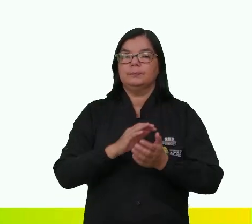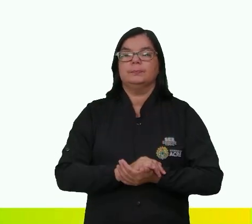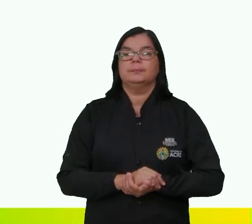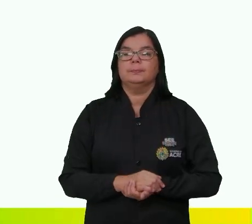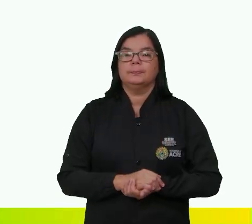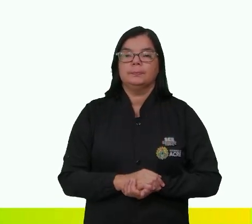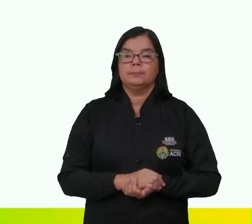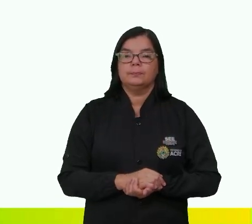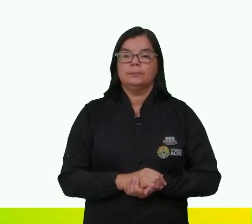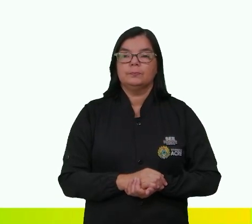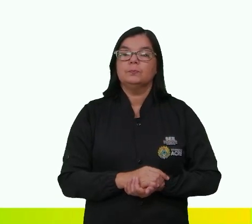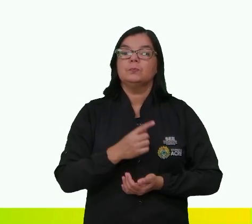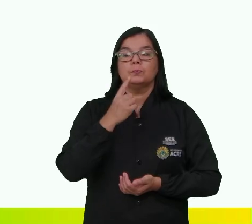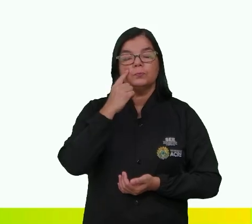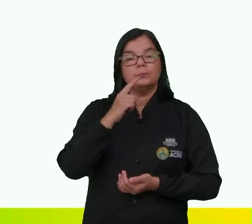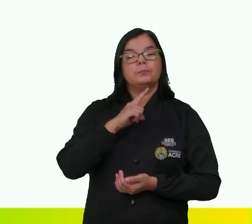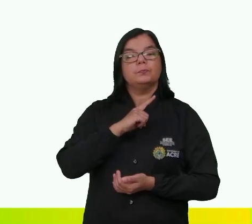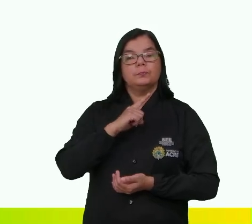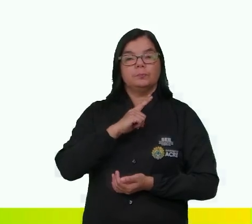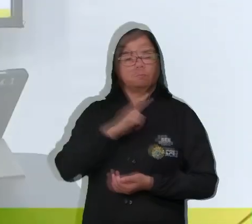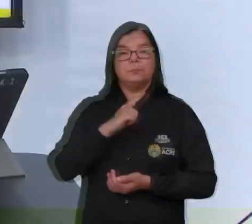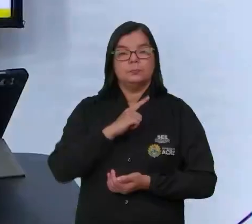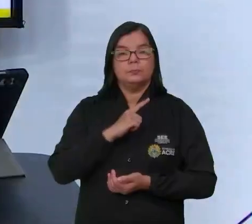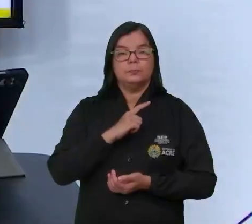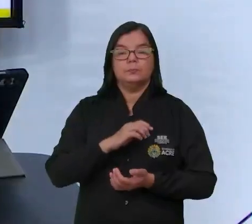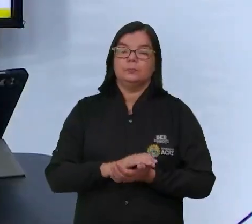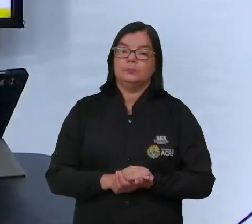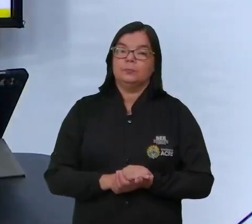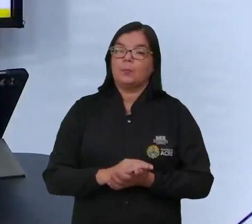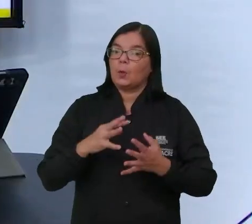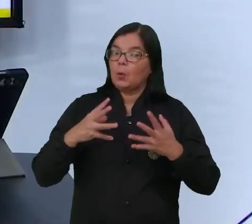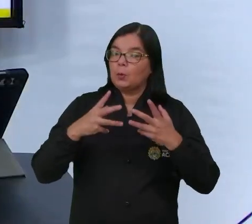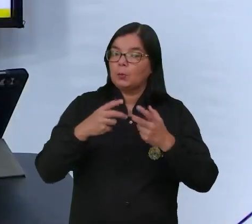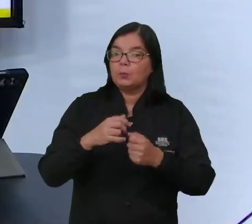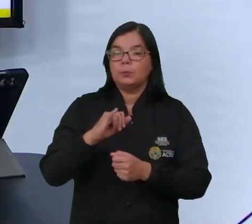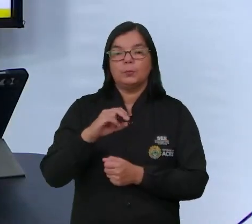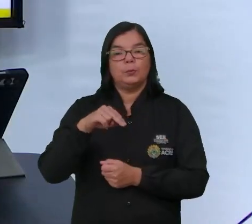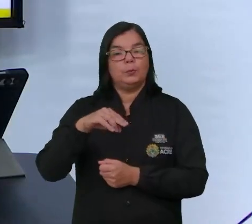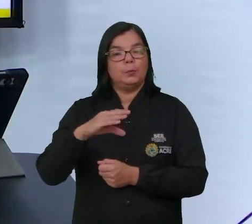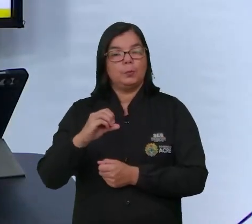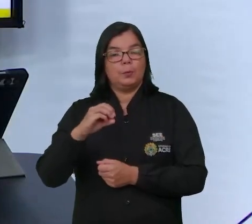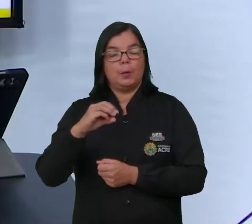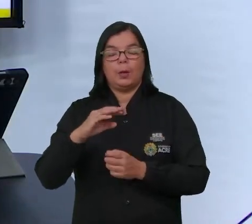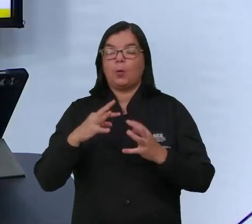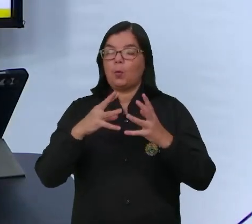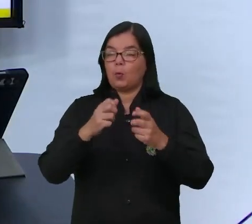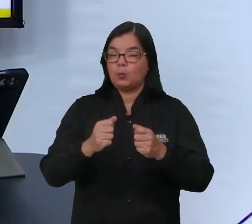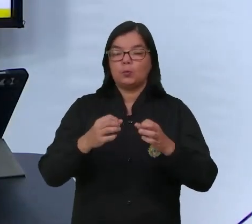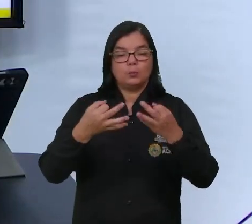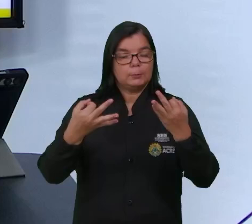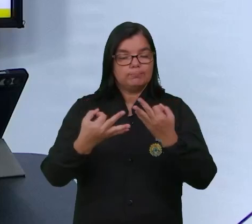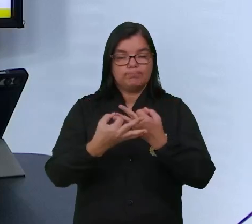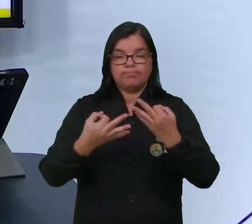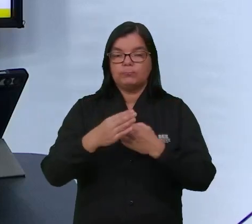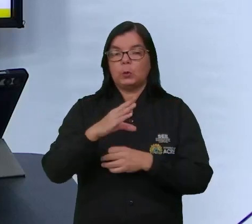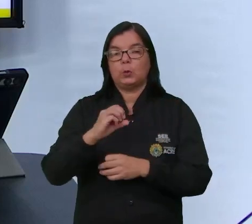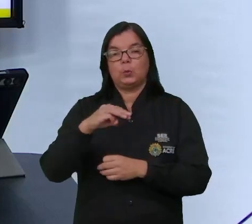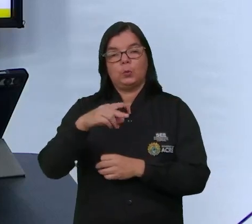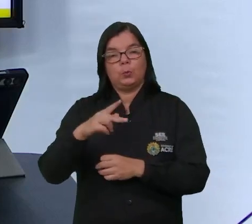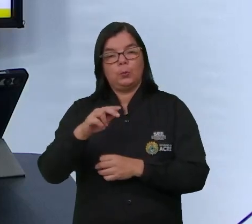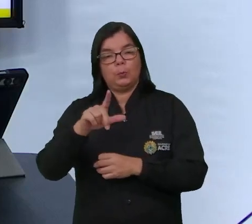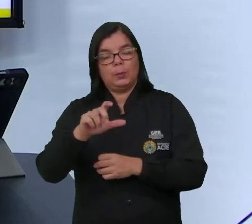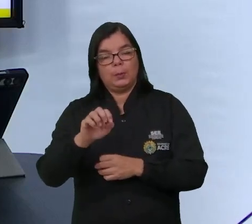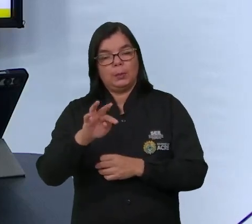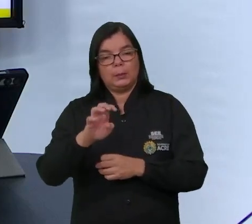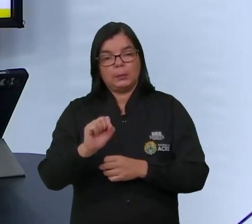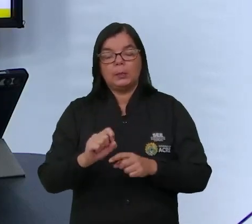quadrática. Quando tiver a equação completa, você pode usar Bhaskara também se quiser, mas existem outras